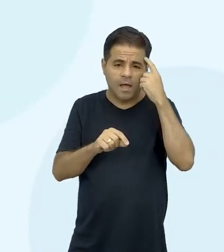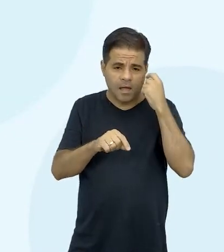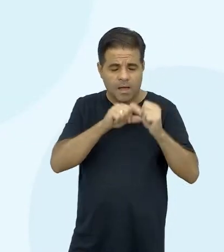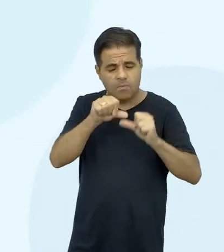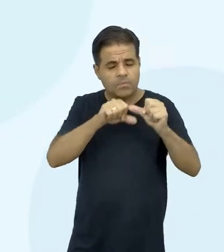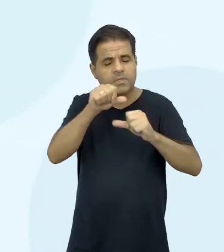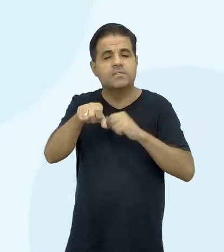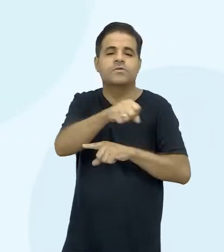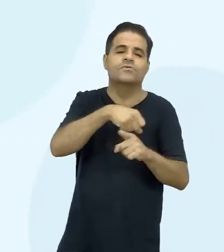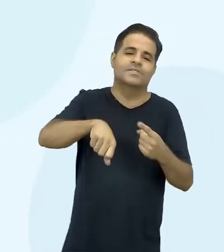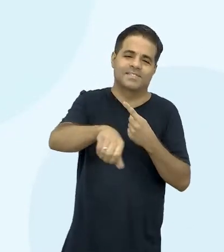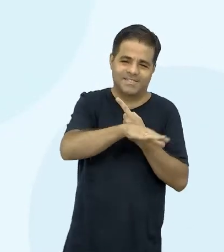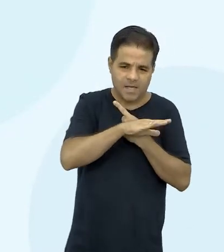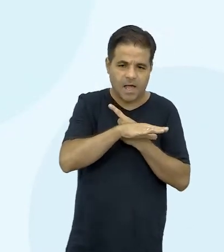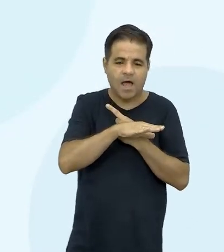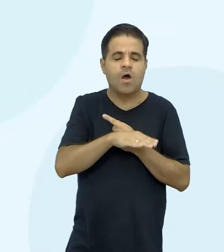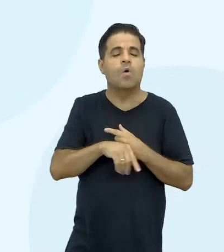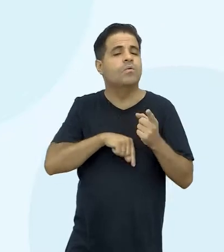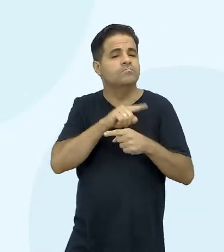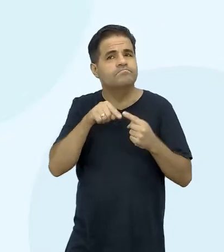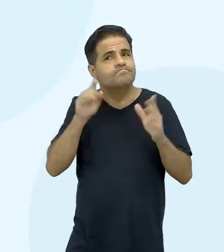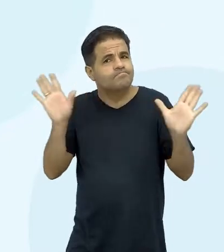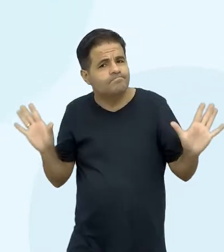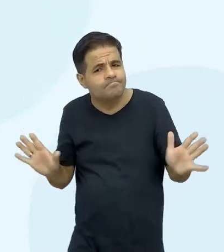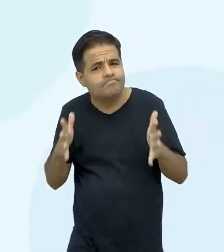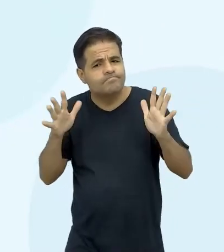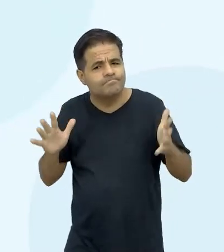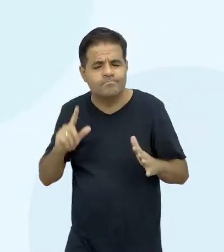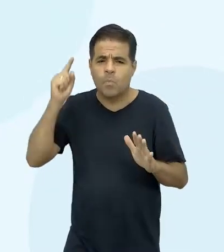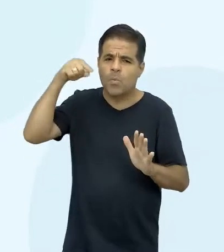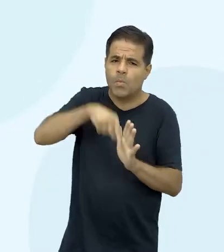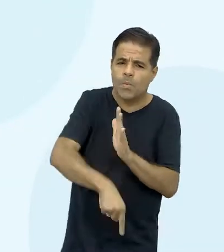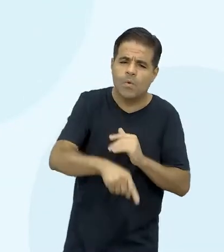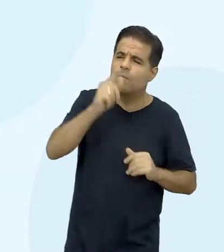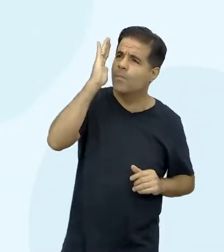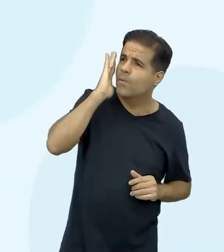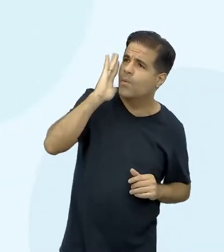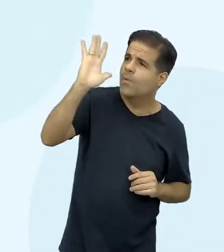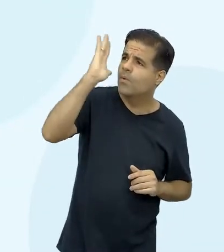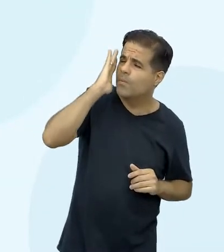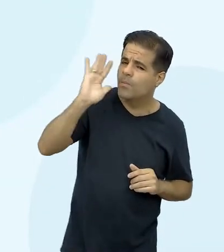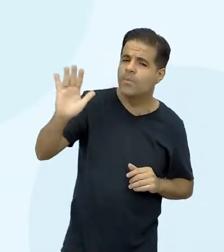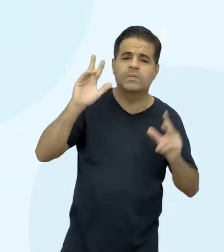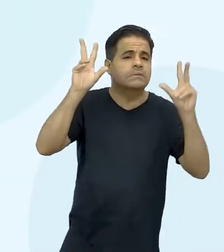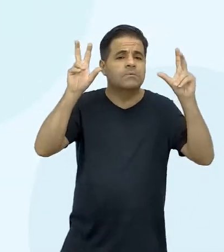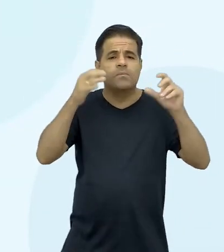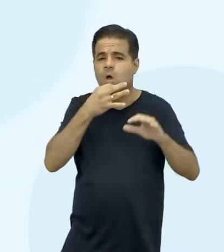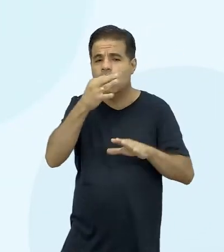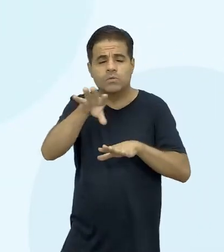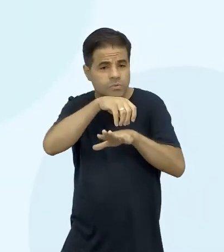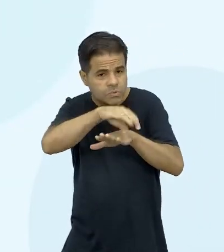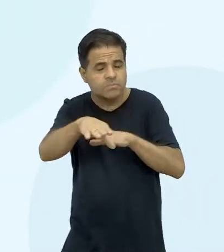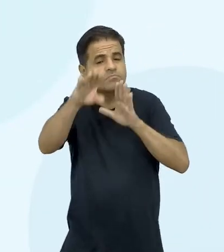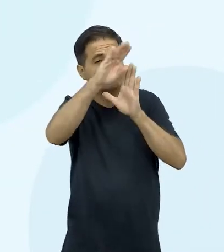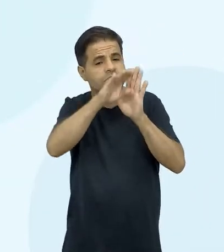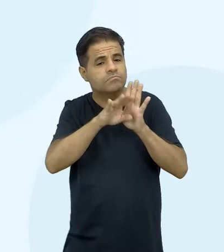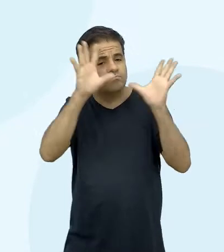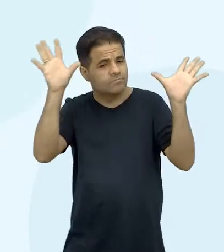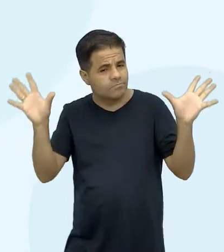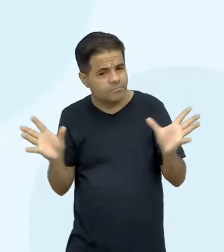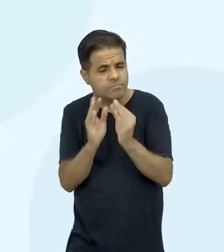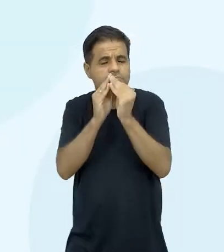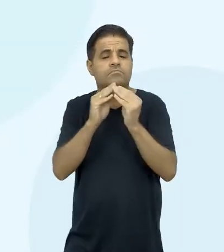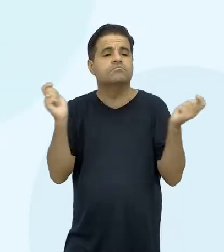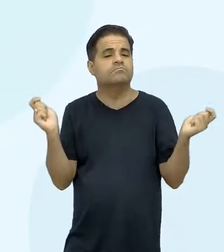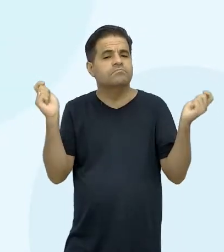mudança social. A fim de promover e aprofundar a reflexão sobre o tema, sugerimos problematizar